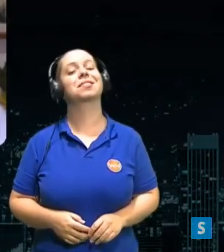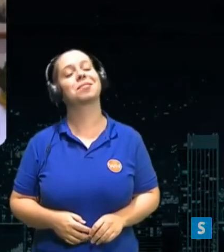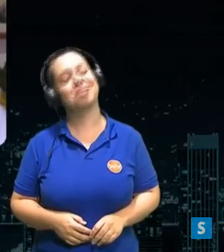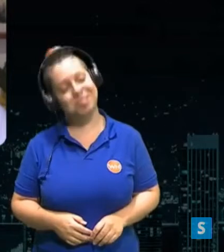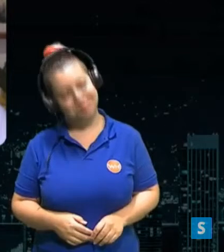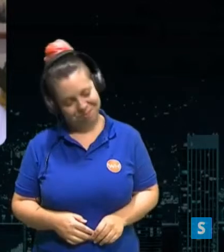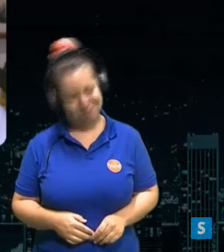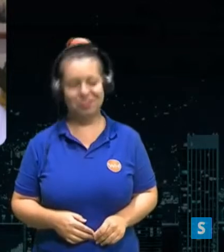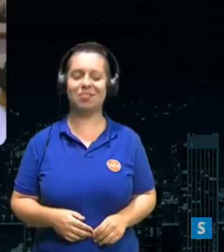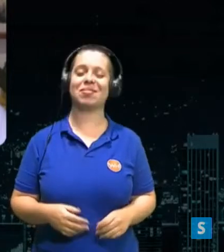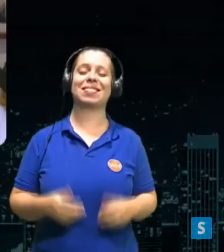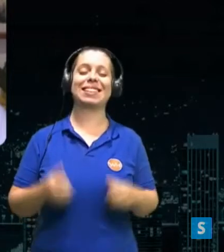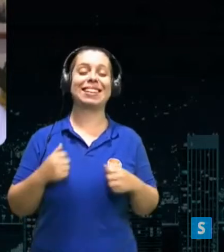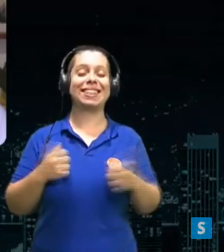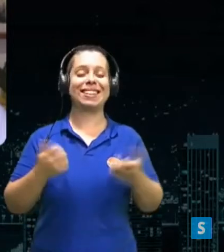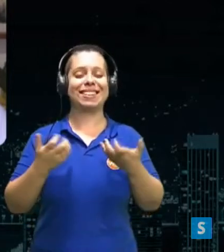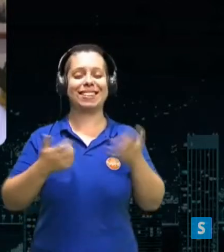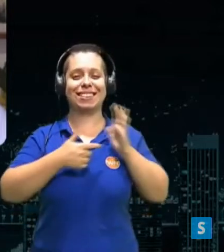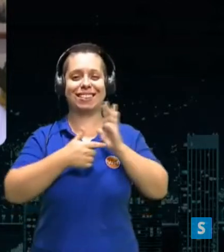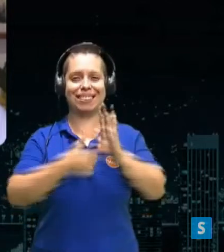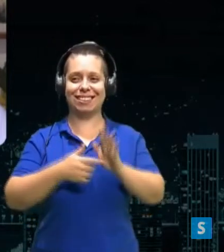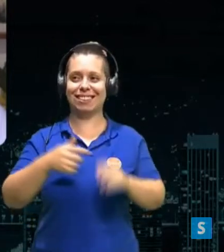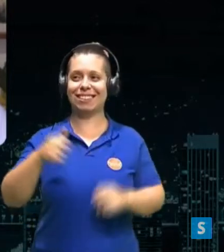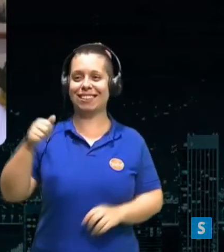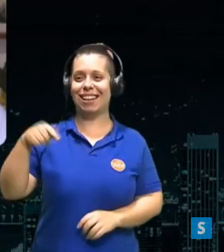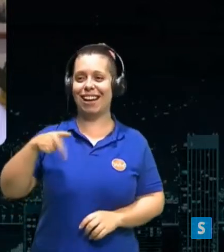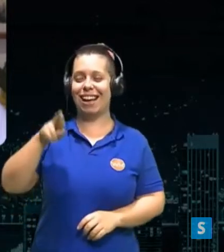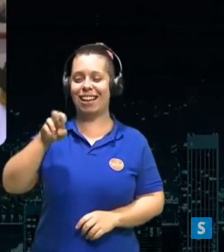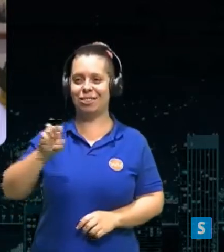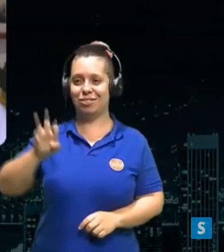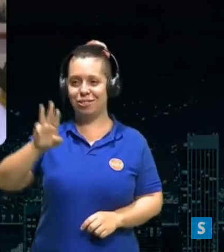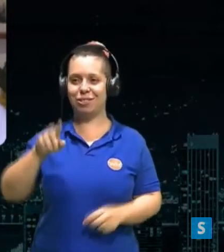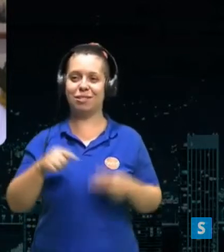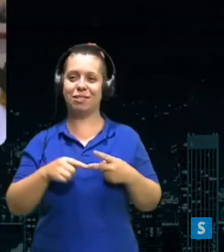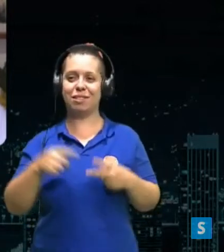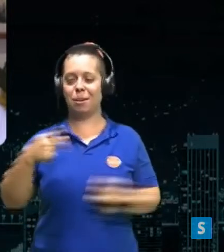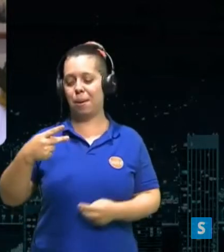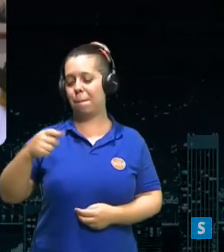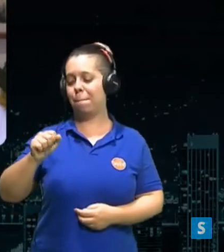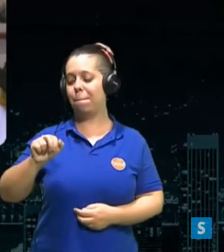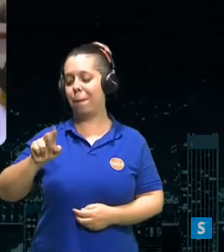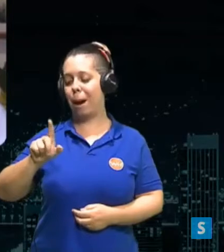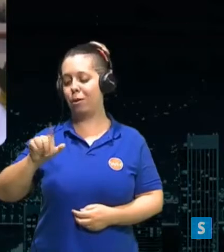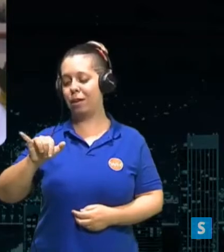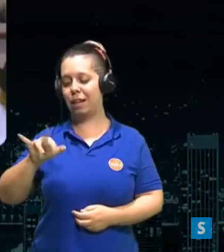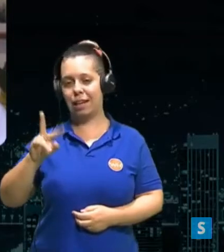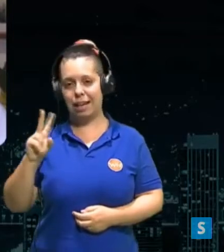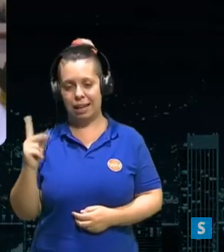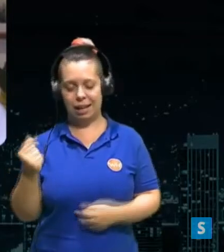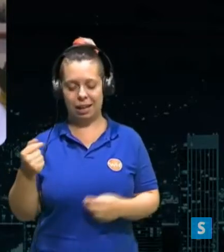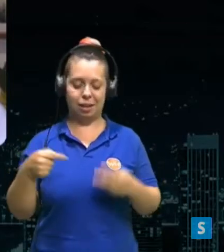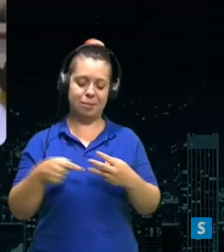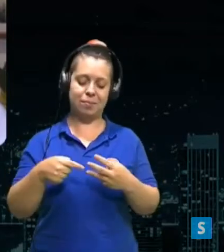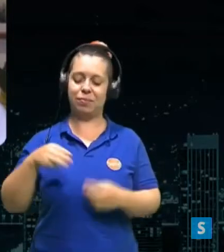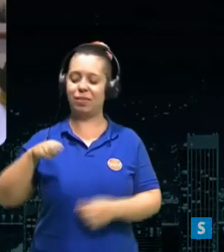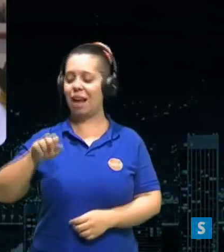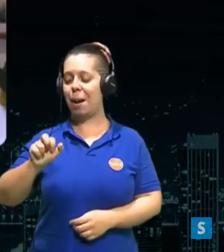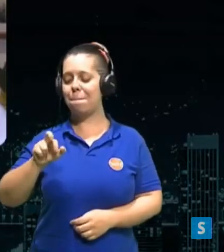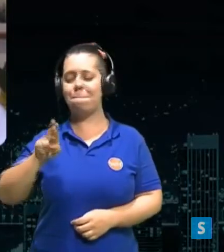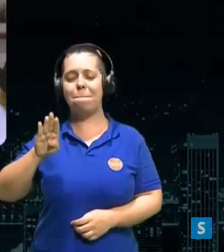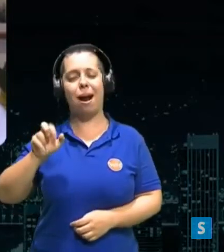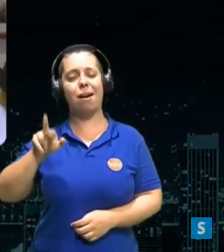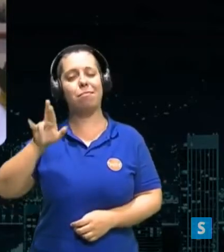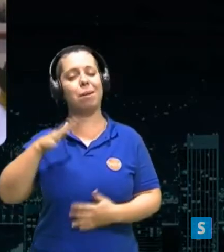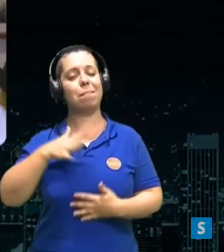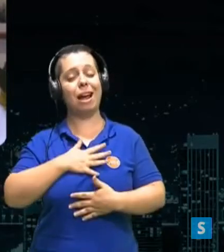receber e apresentar em grande Paulinha e Bárbara um prazer temos aqui conosco vou deixar a conversa